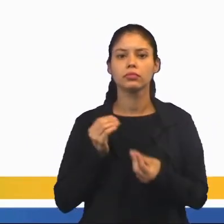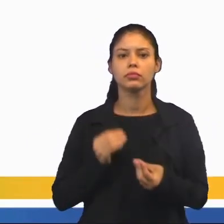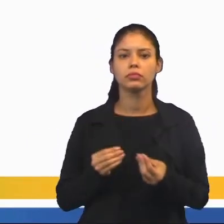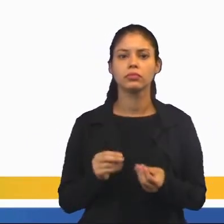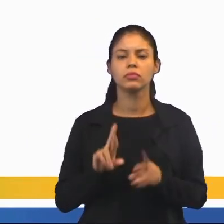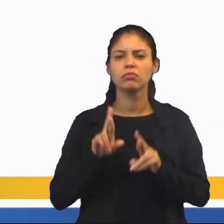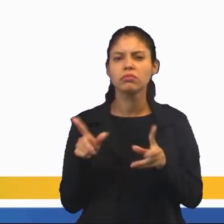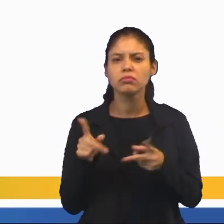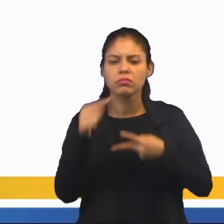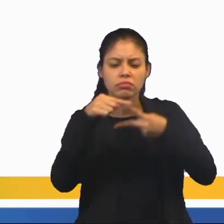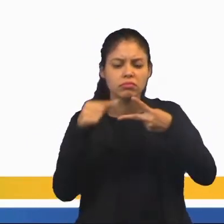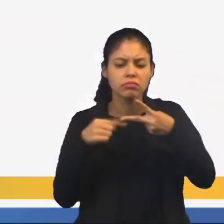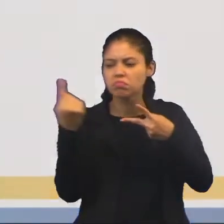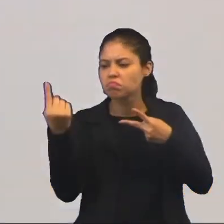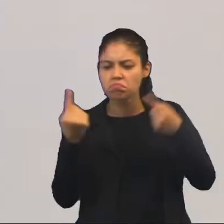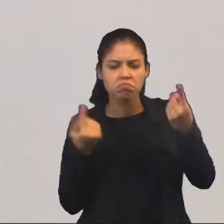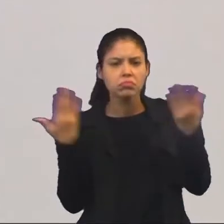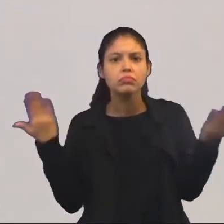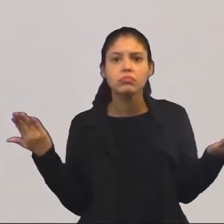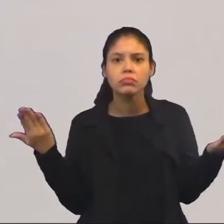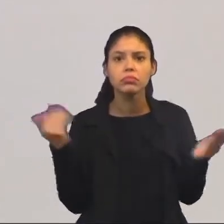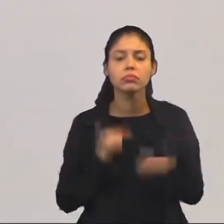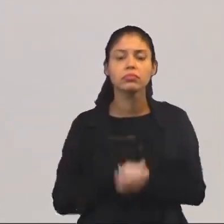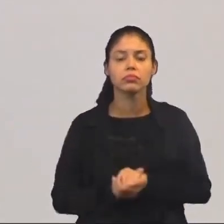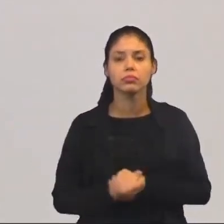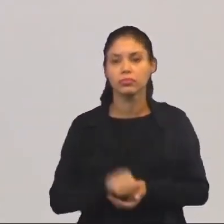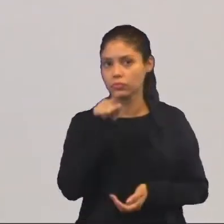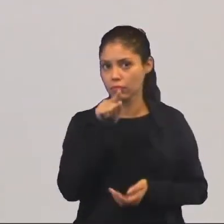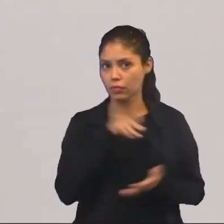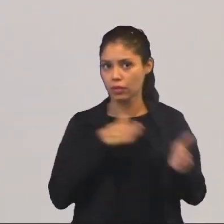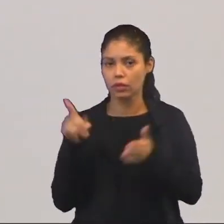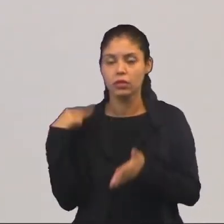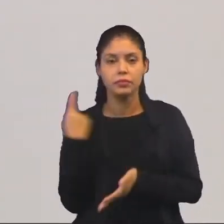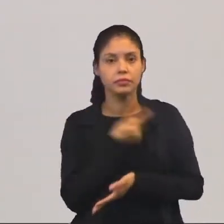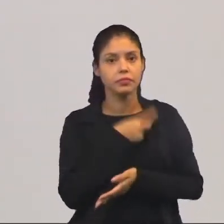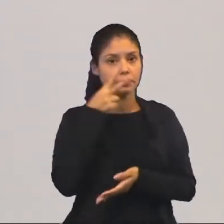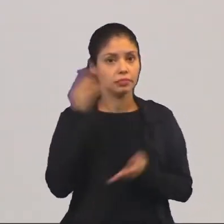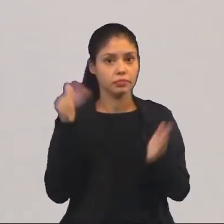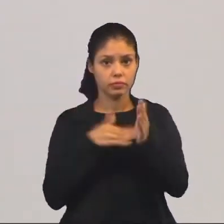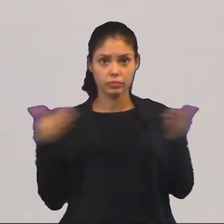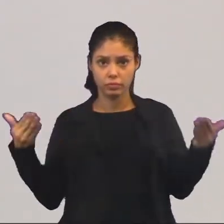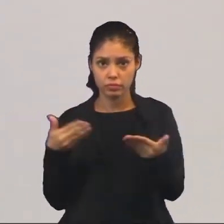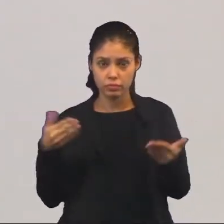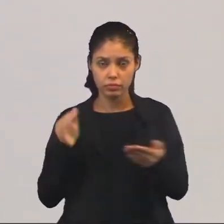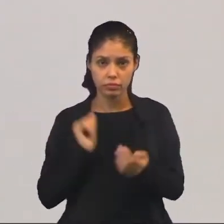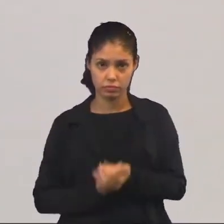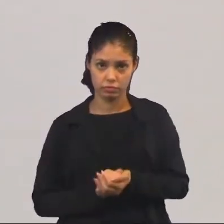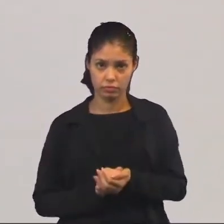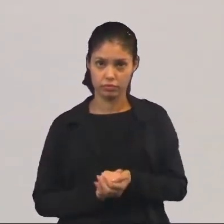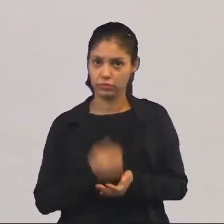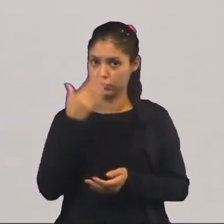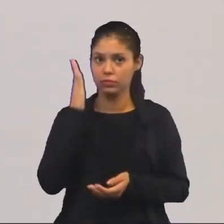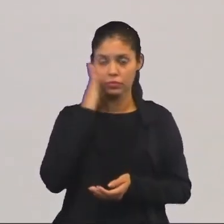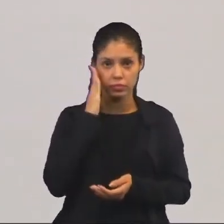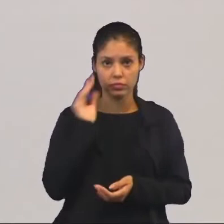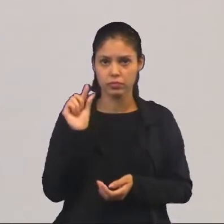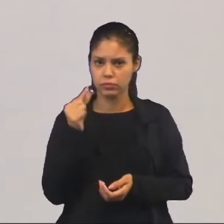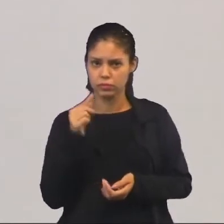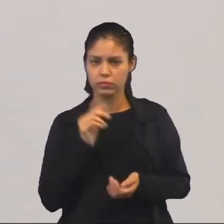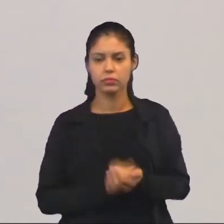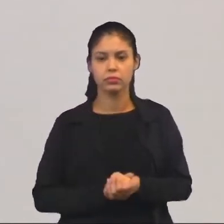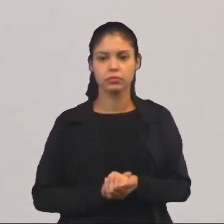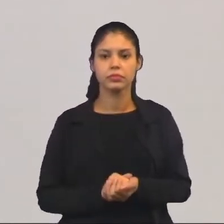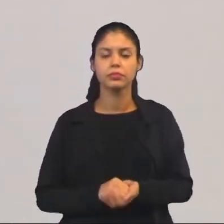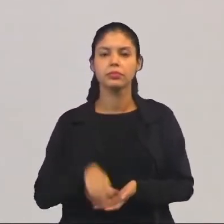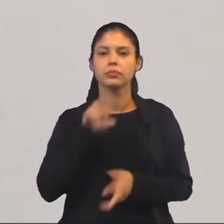Como posso distinguir um do outro? E aí? A partir do que nós vimos até agora, eu acredito que você já tenha compreendido um